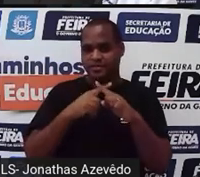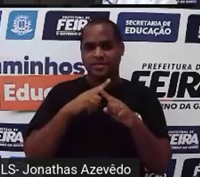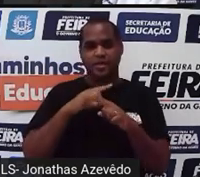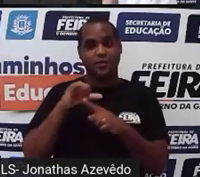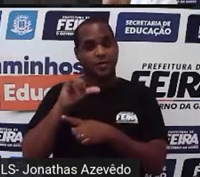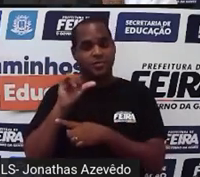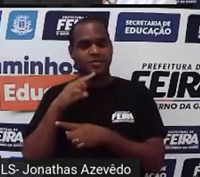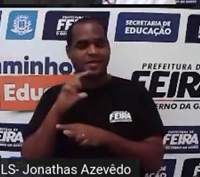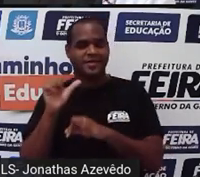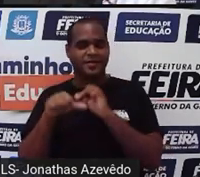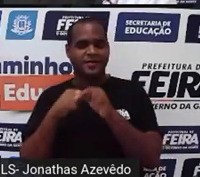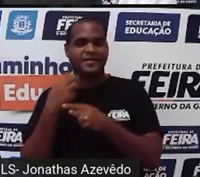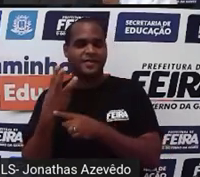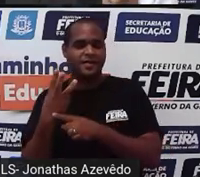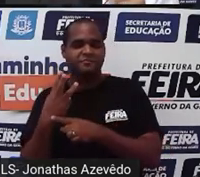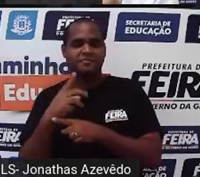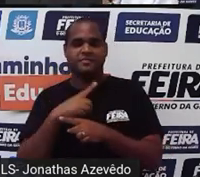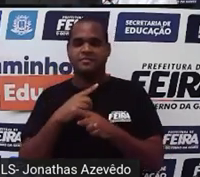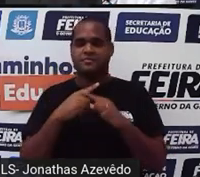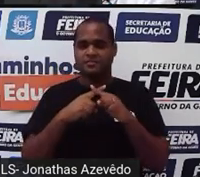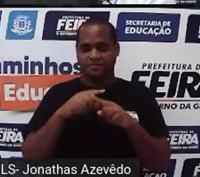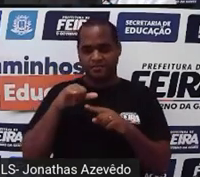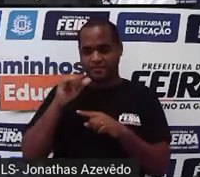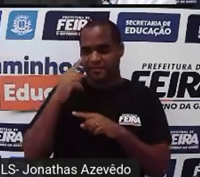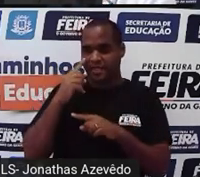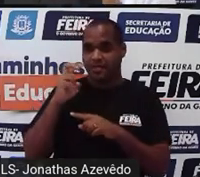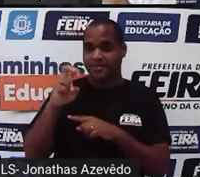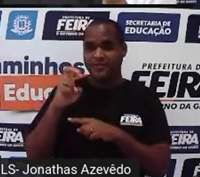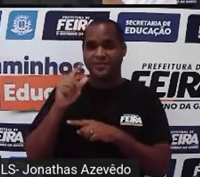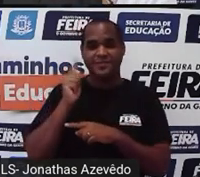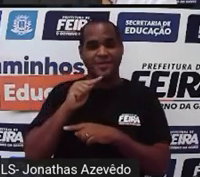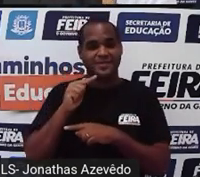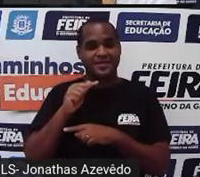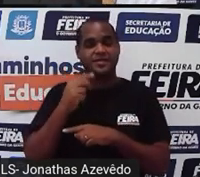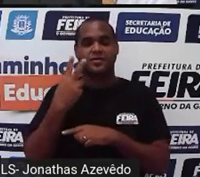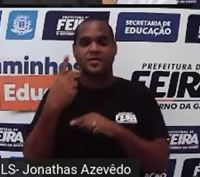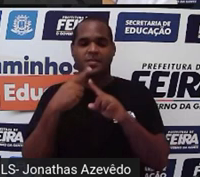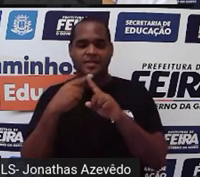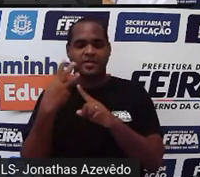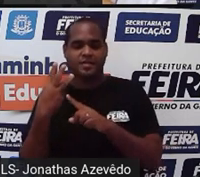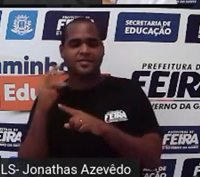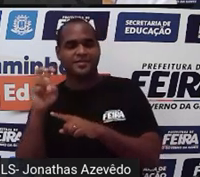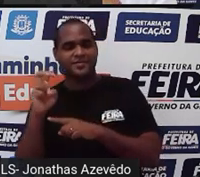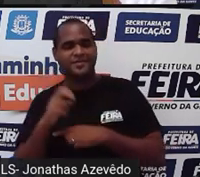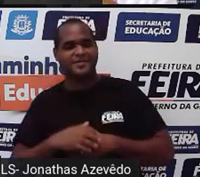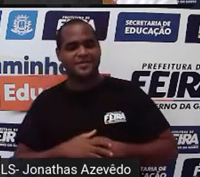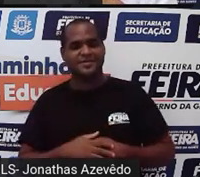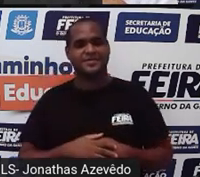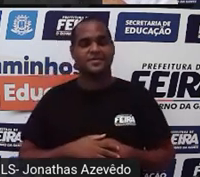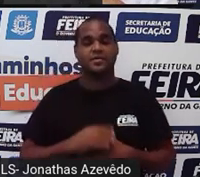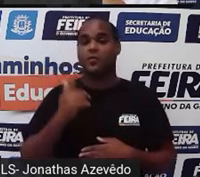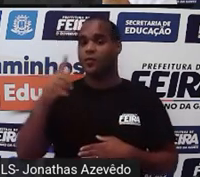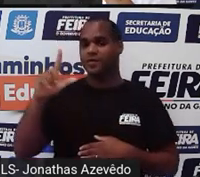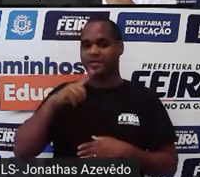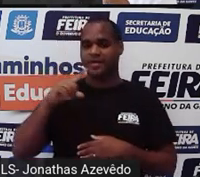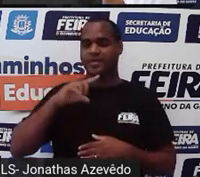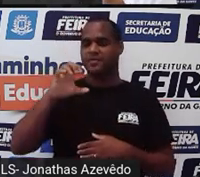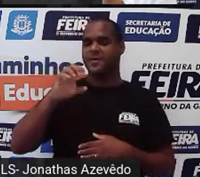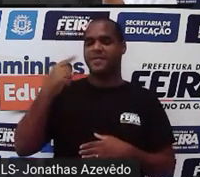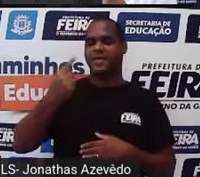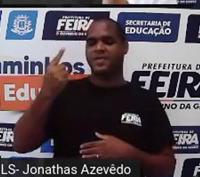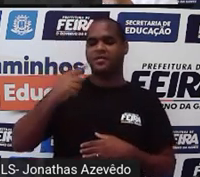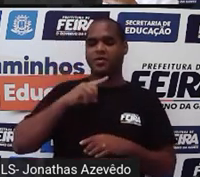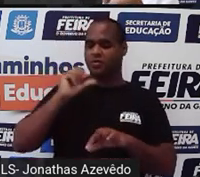tem isso eu boto três então X + Y fica 2 + 3 = 5 2 + 3 negócio na outra equação